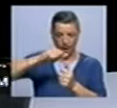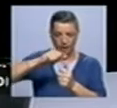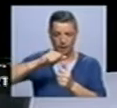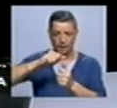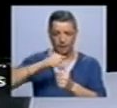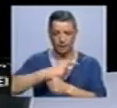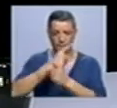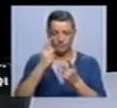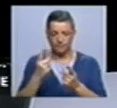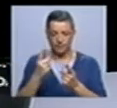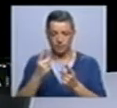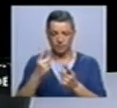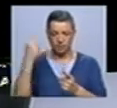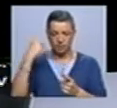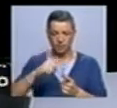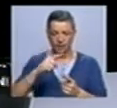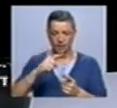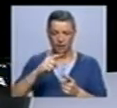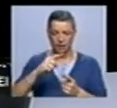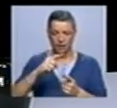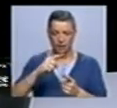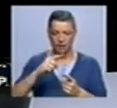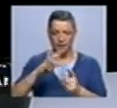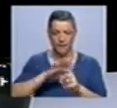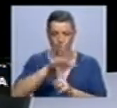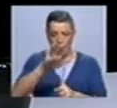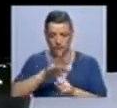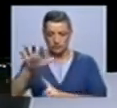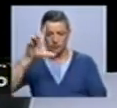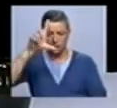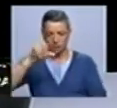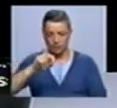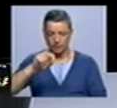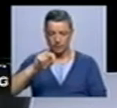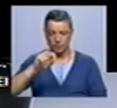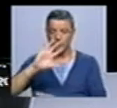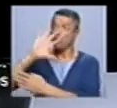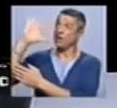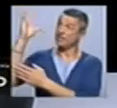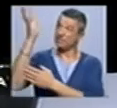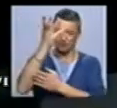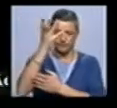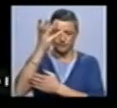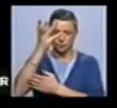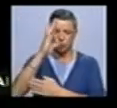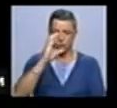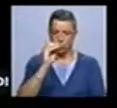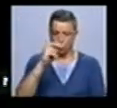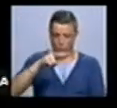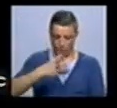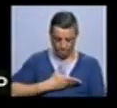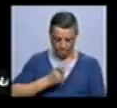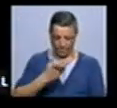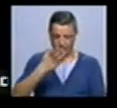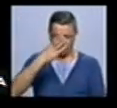bullying gravitacional sobre o nosso planeta, quem diria, e as influências que tem também para o nosso próprio clima. Vamos começar com ondas. Ondas que já